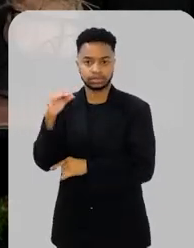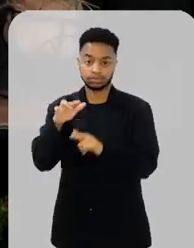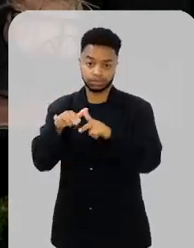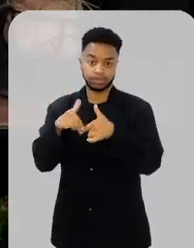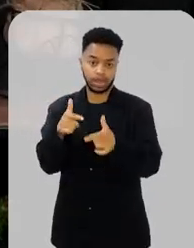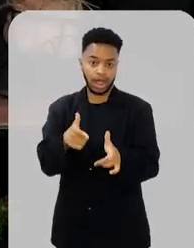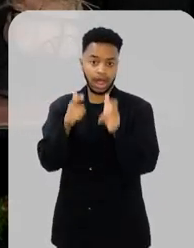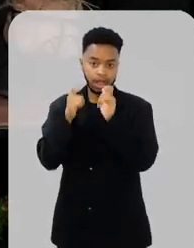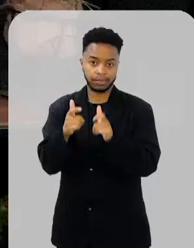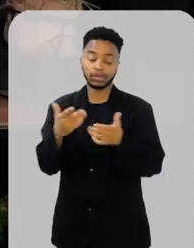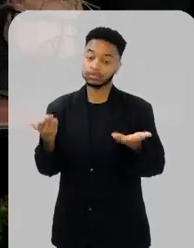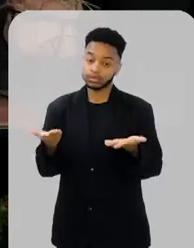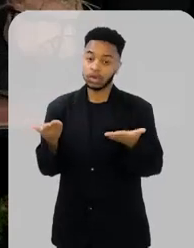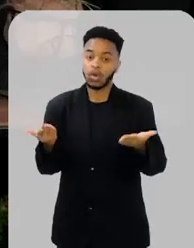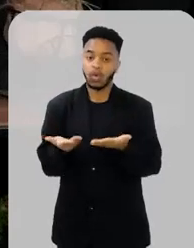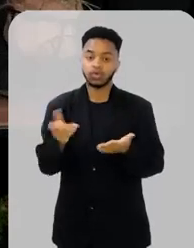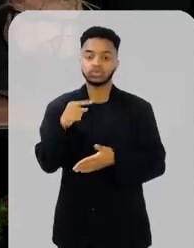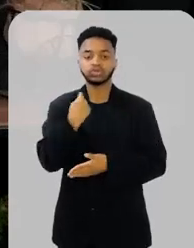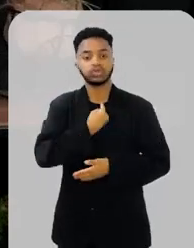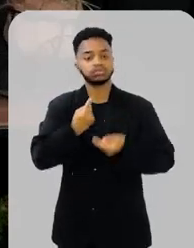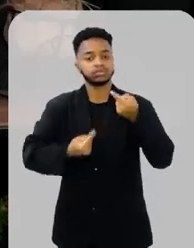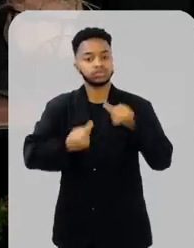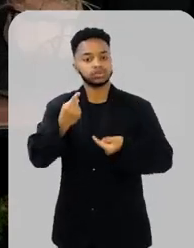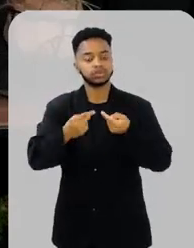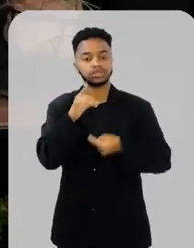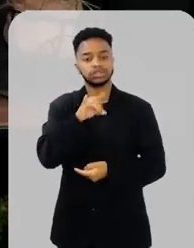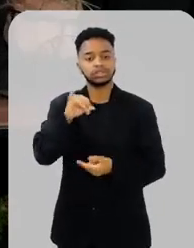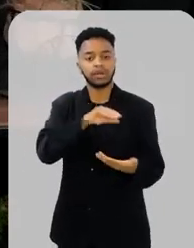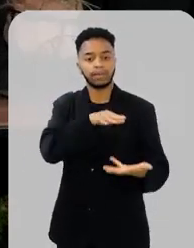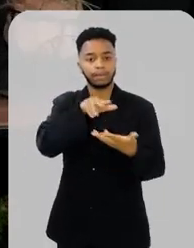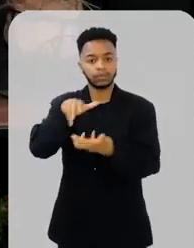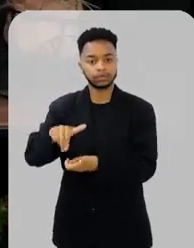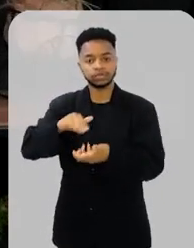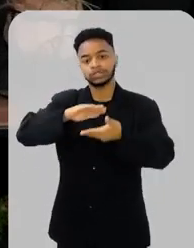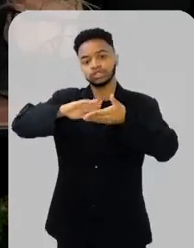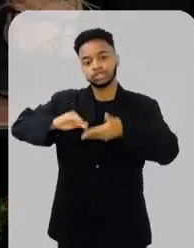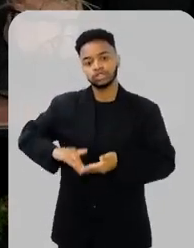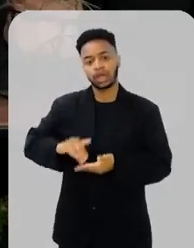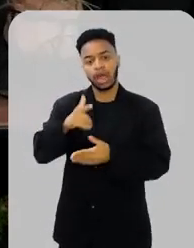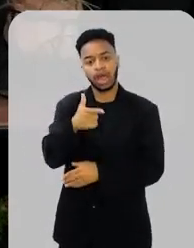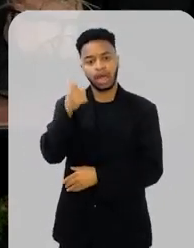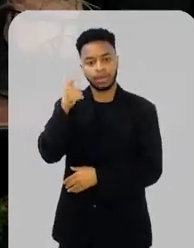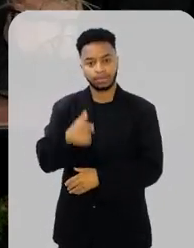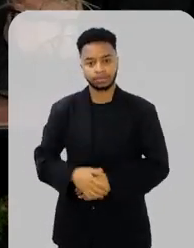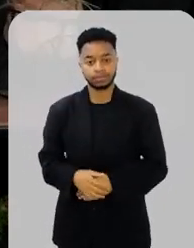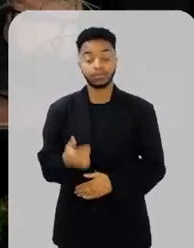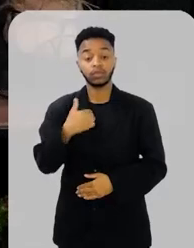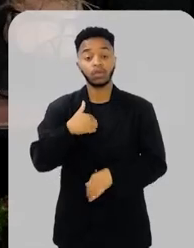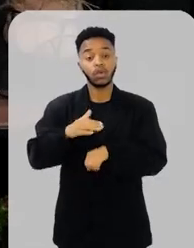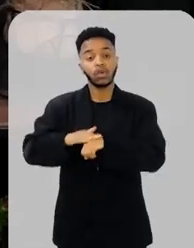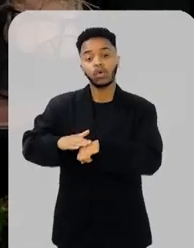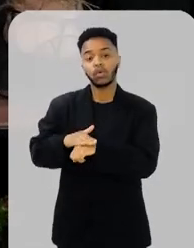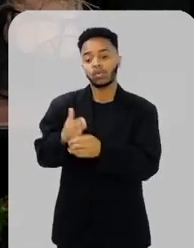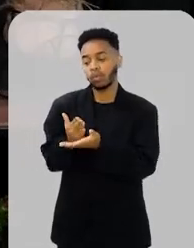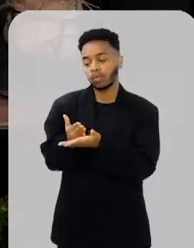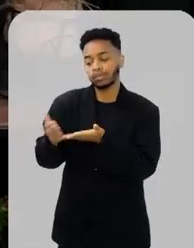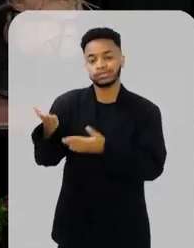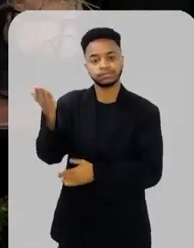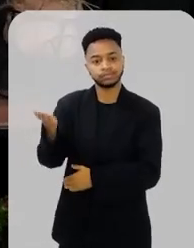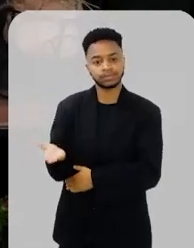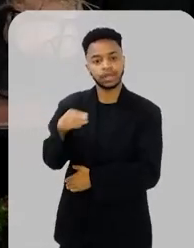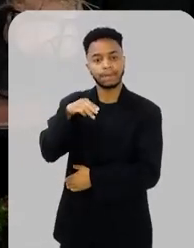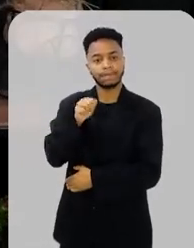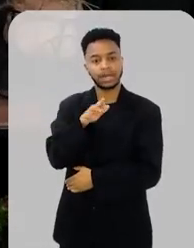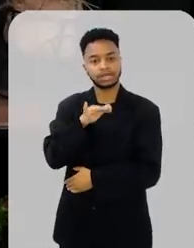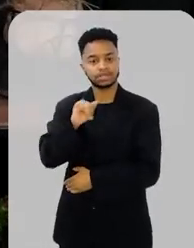adolescentes. Então, o programa Rio Sem Fronteiras hoje aborda o Dia Internacional do Desarmamento. E aí eu começaria aqui com a Márcia